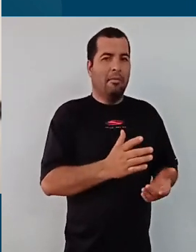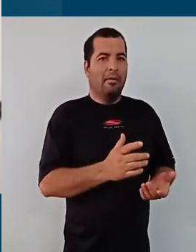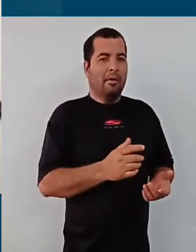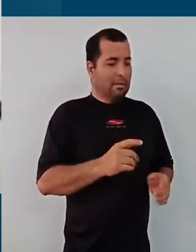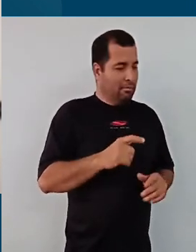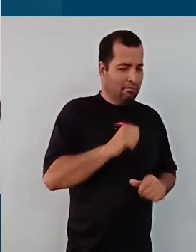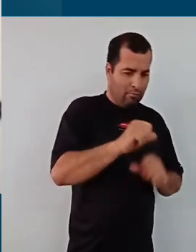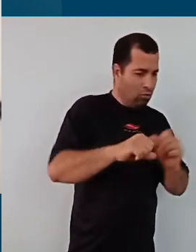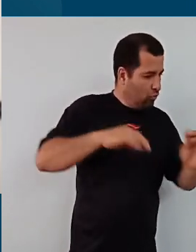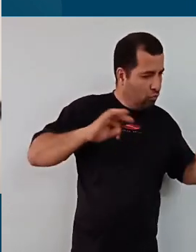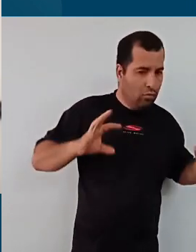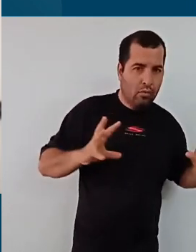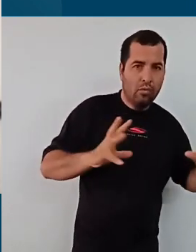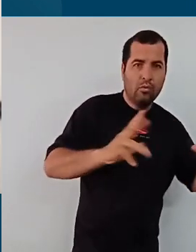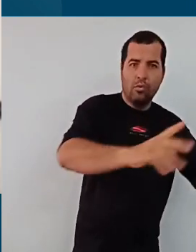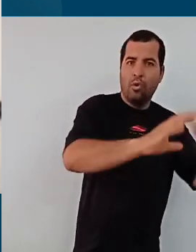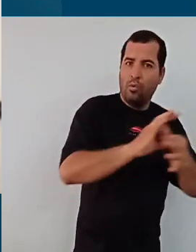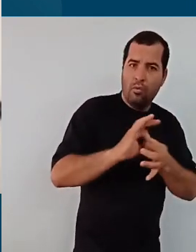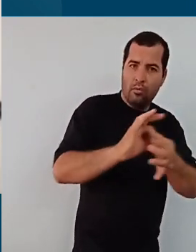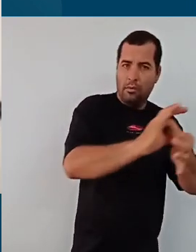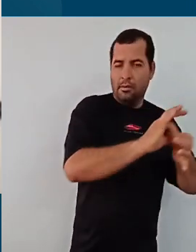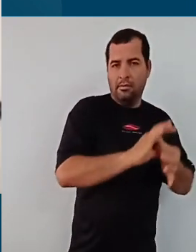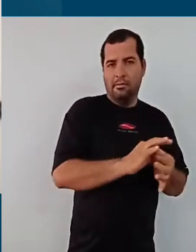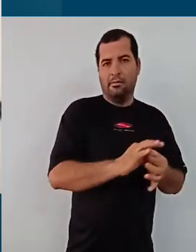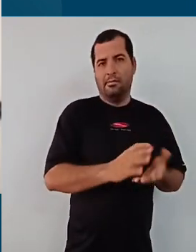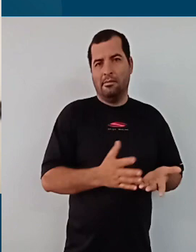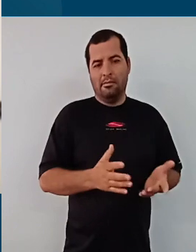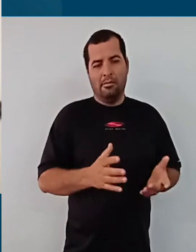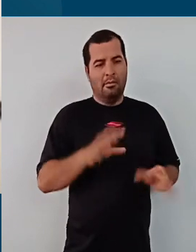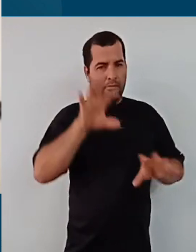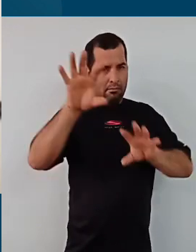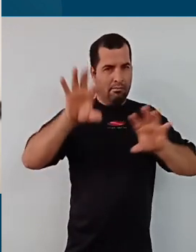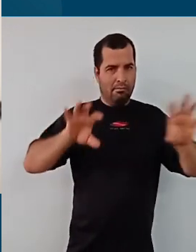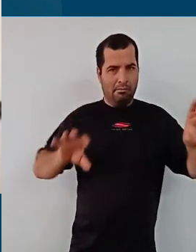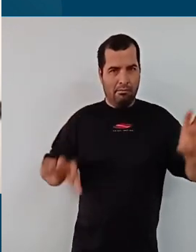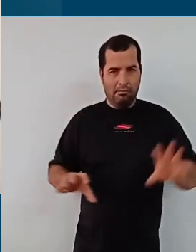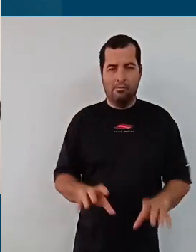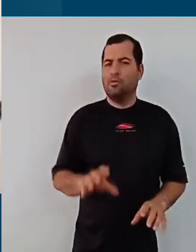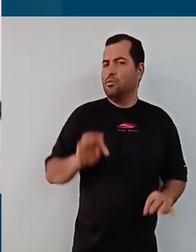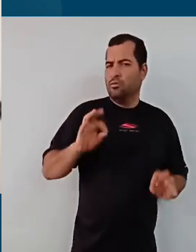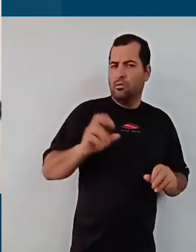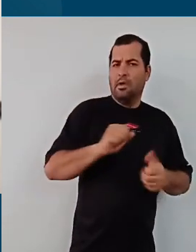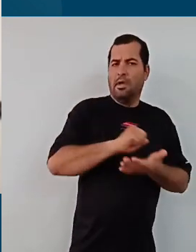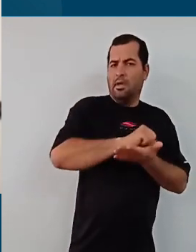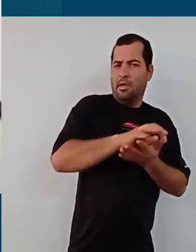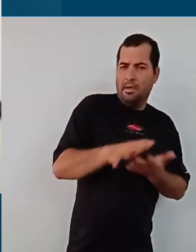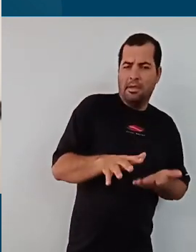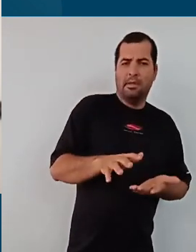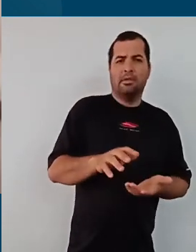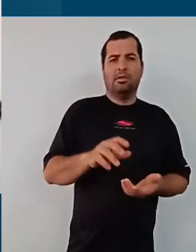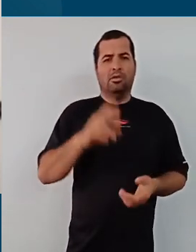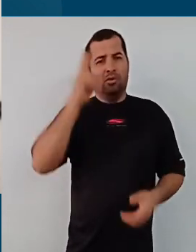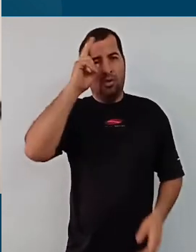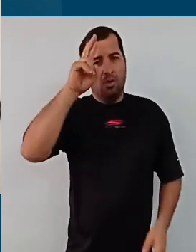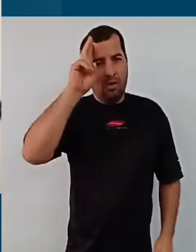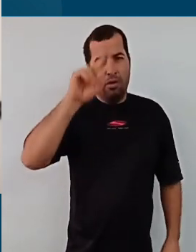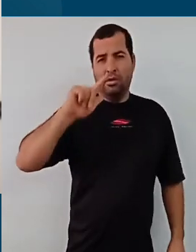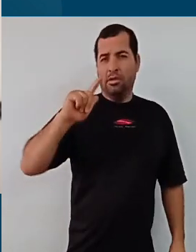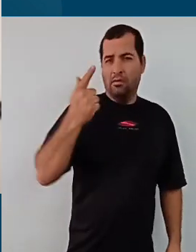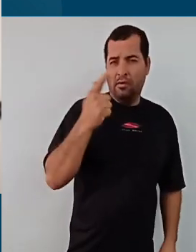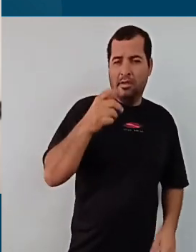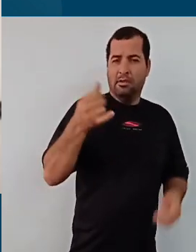mas mobilizando as outras áreas de conhecimento, a arte, a história, a geografia, as